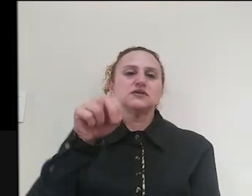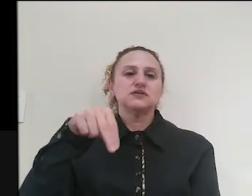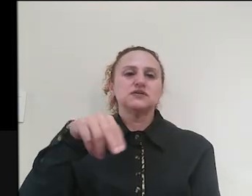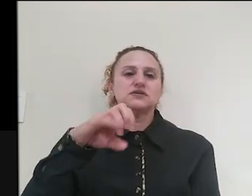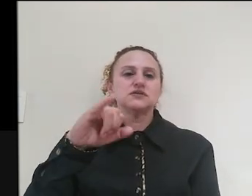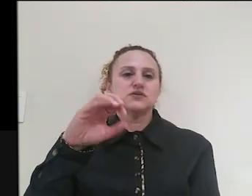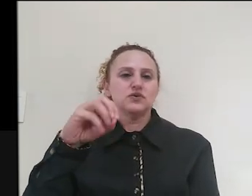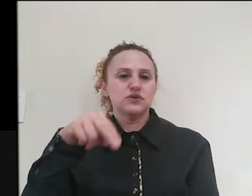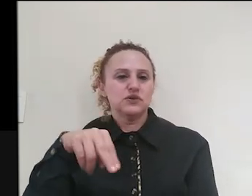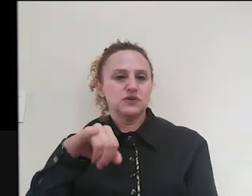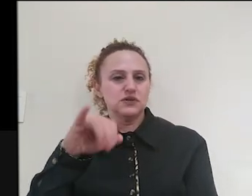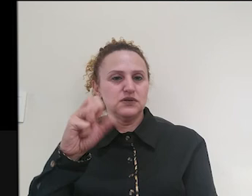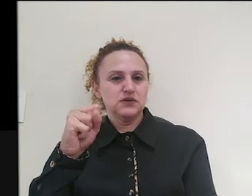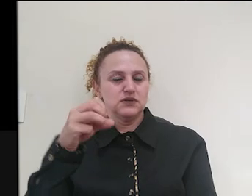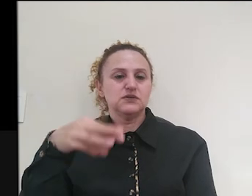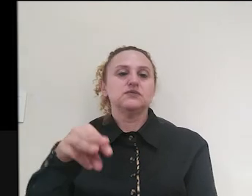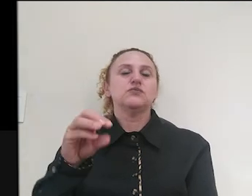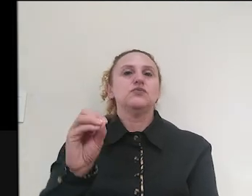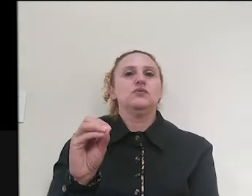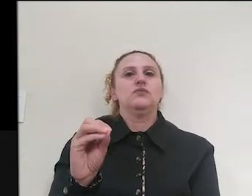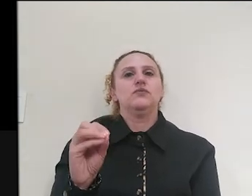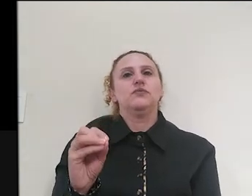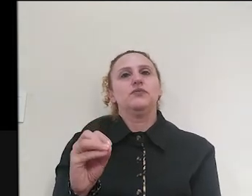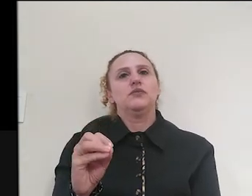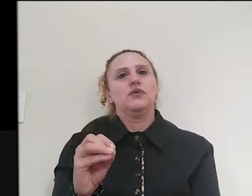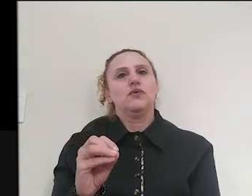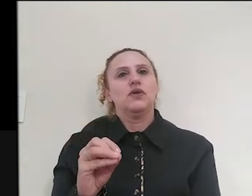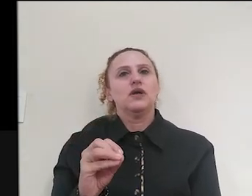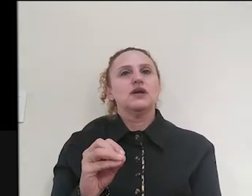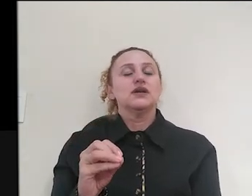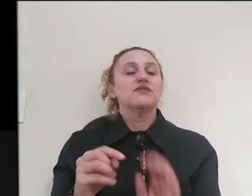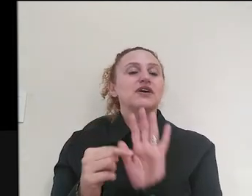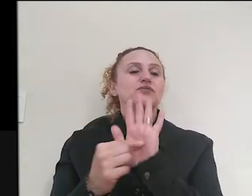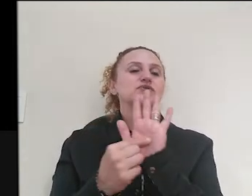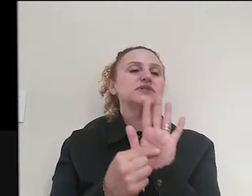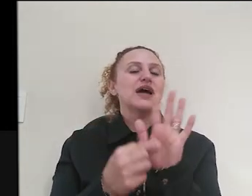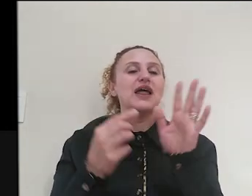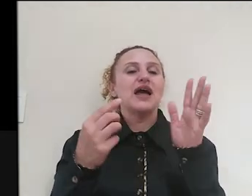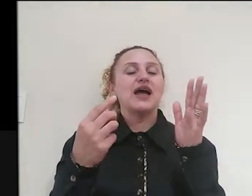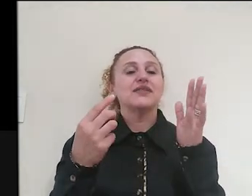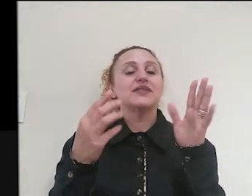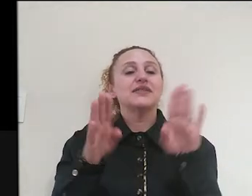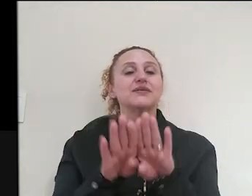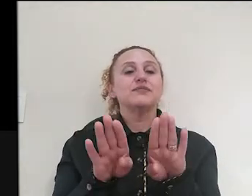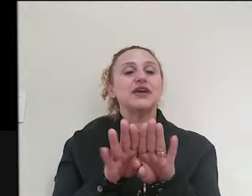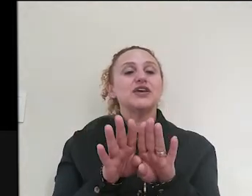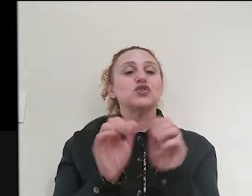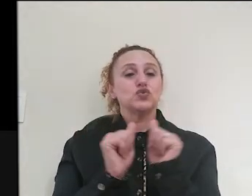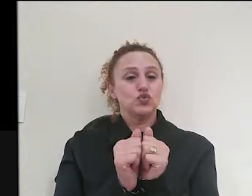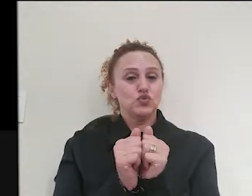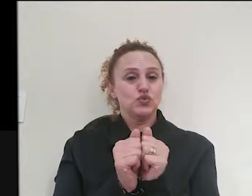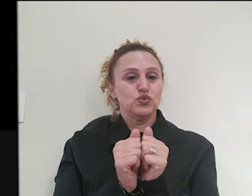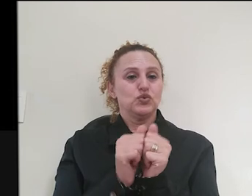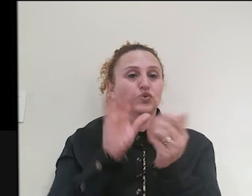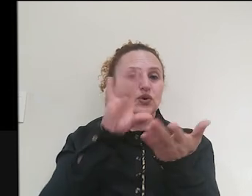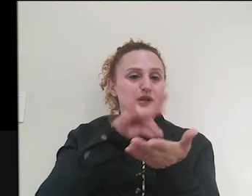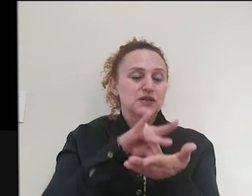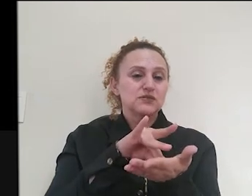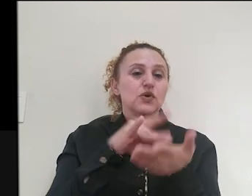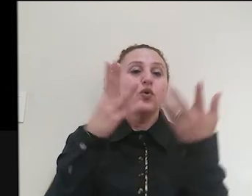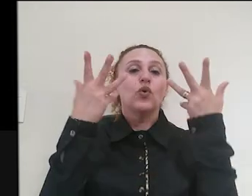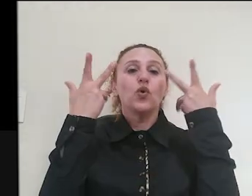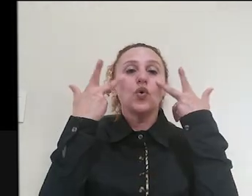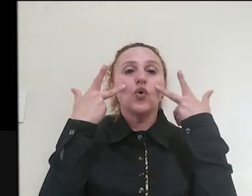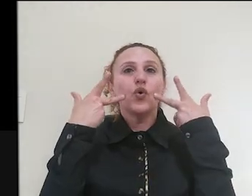o romantismo e que vai enfatizar mais essa questão patológica, natural, da maneira de ser e de